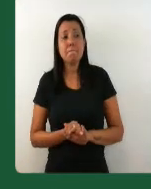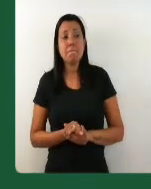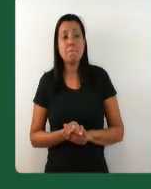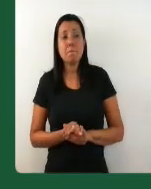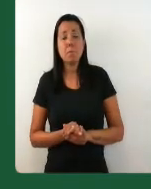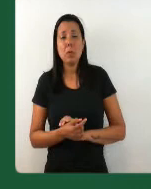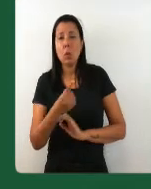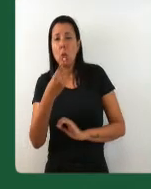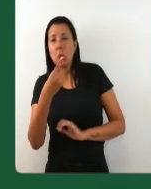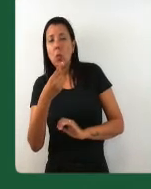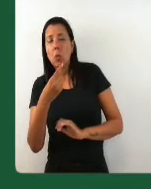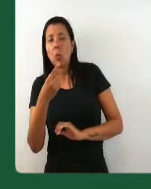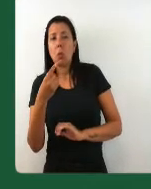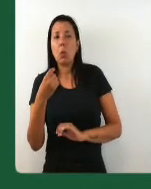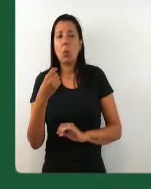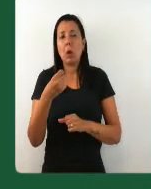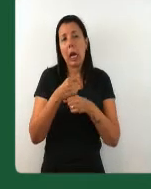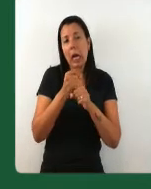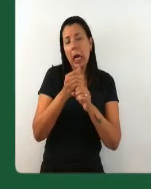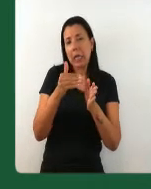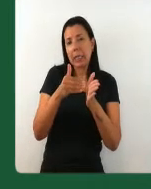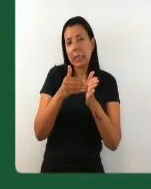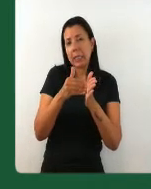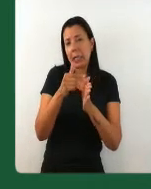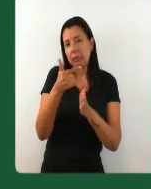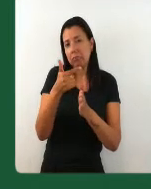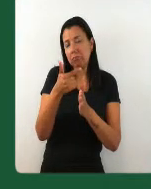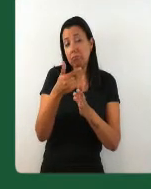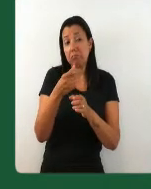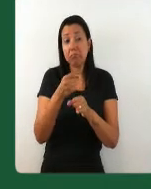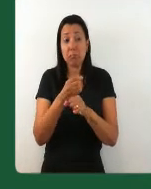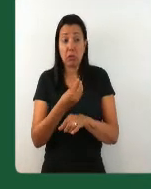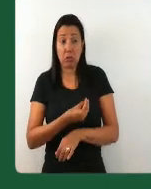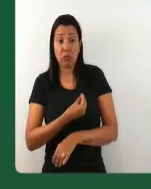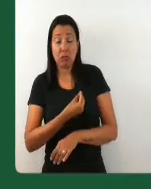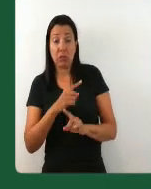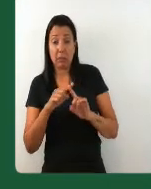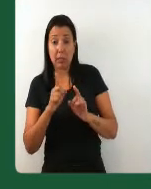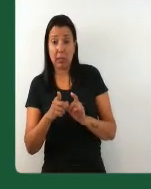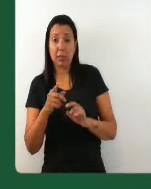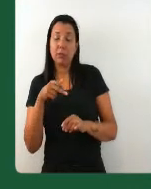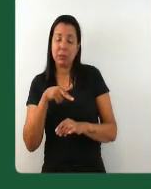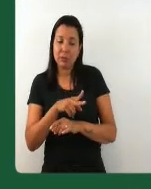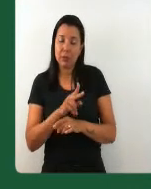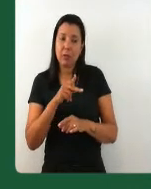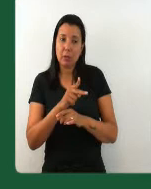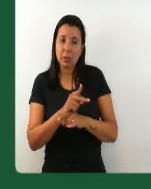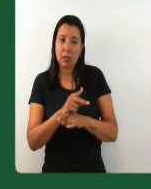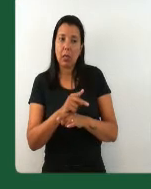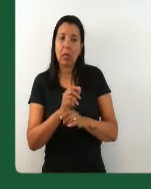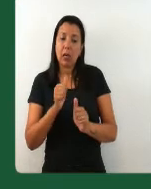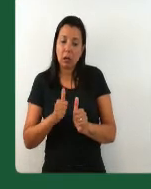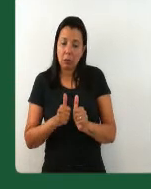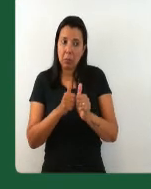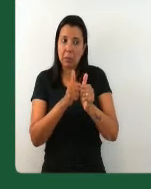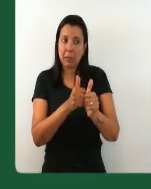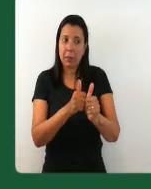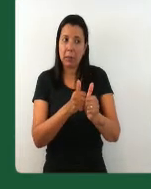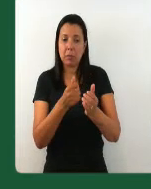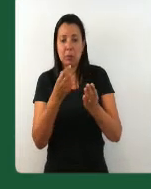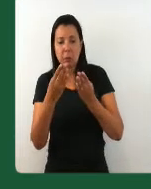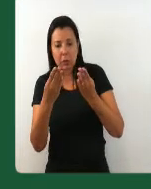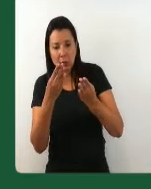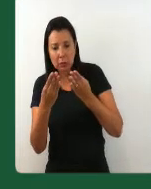de 1 ano até o segundo ano de vida, porém ele tem que continuar o acompanhamento com a equipe de